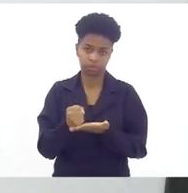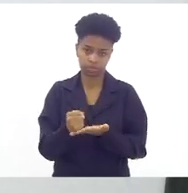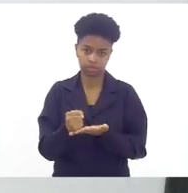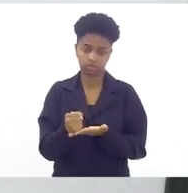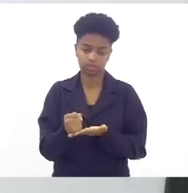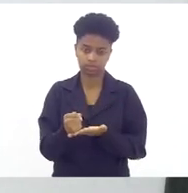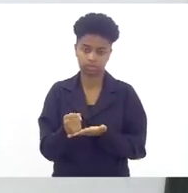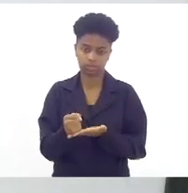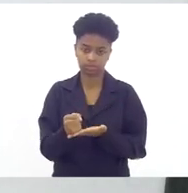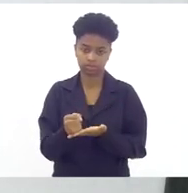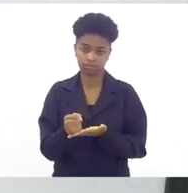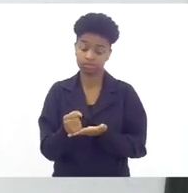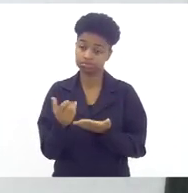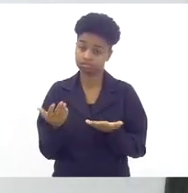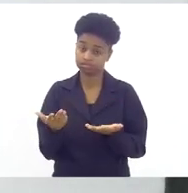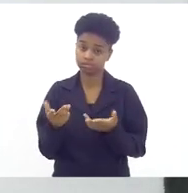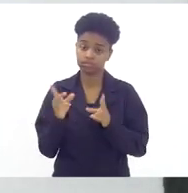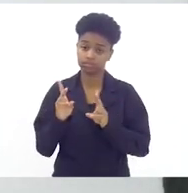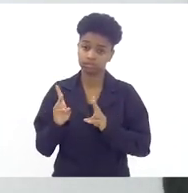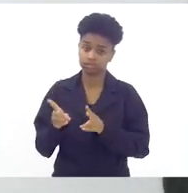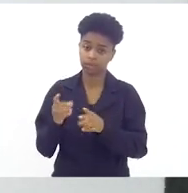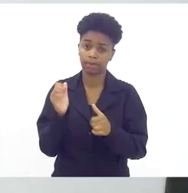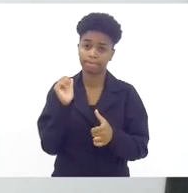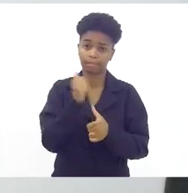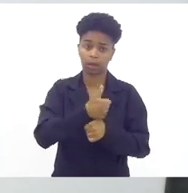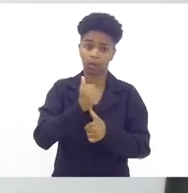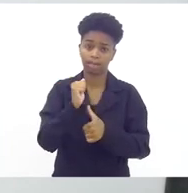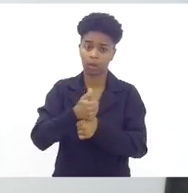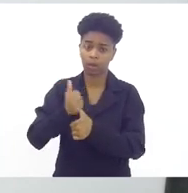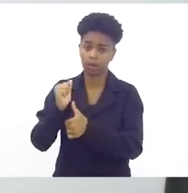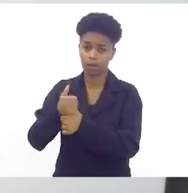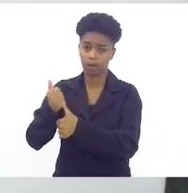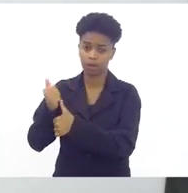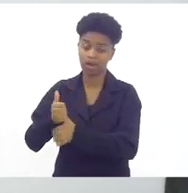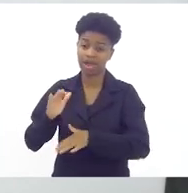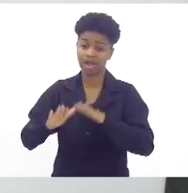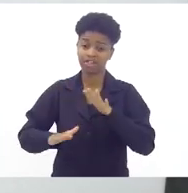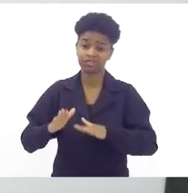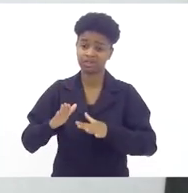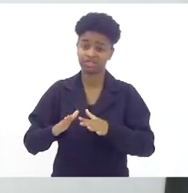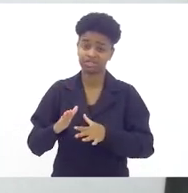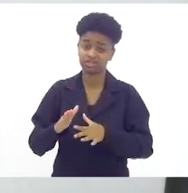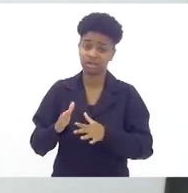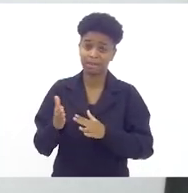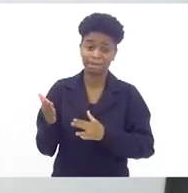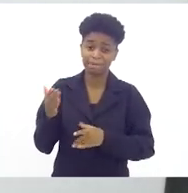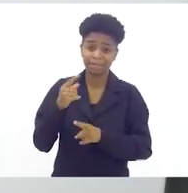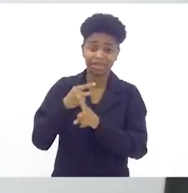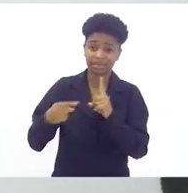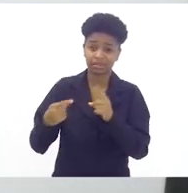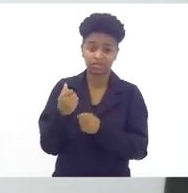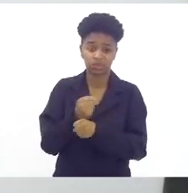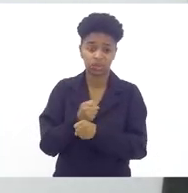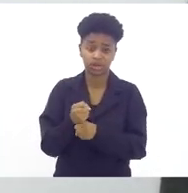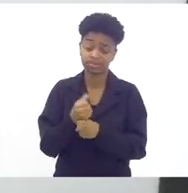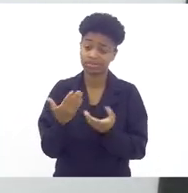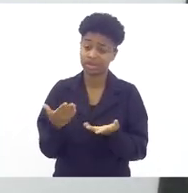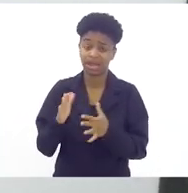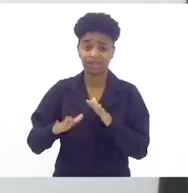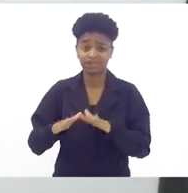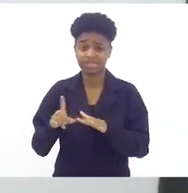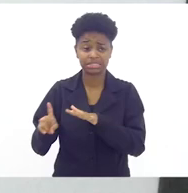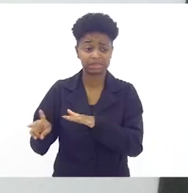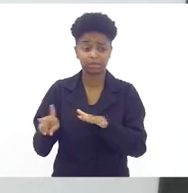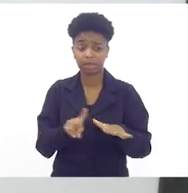que tem permanentemente sendo substituídos muitas vezes no meio do ano letivo o que deixa semanas às vezes